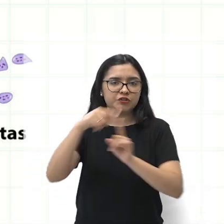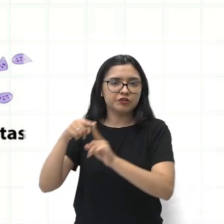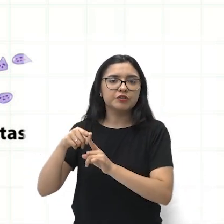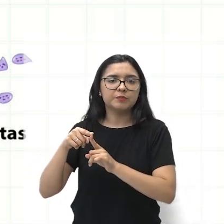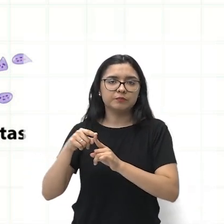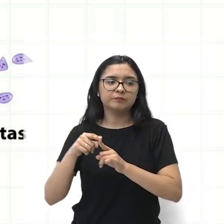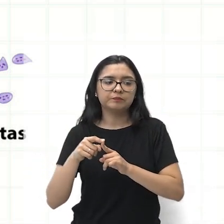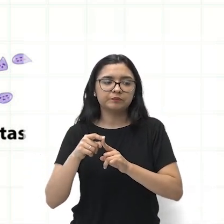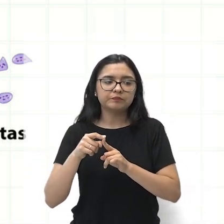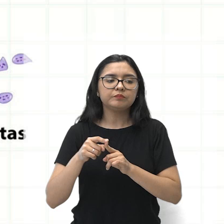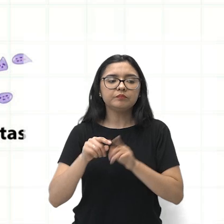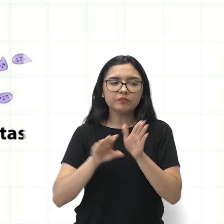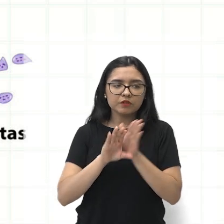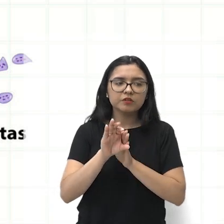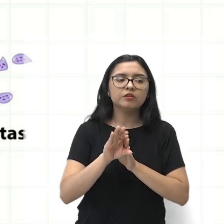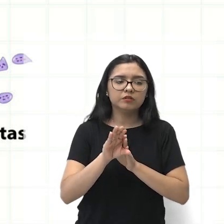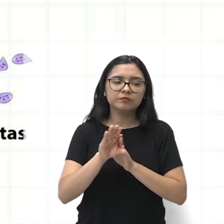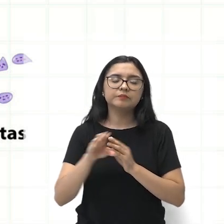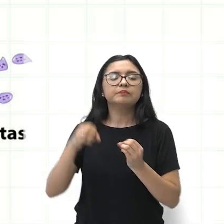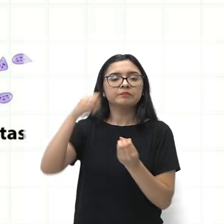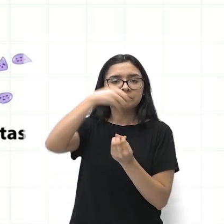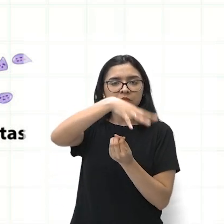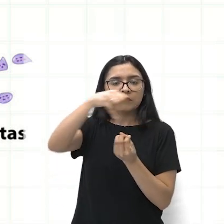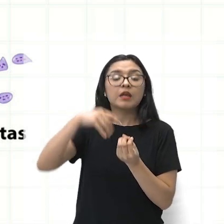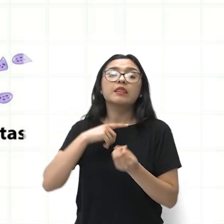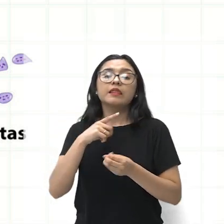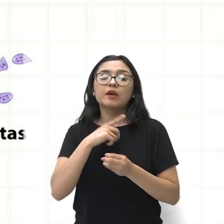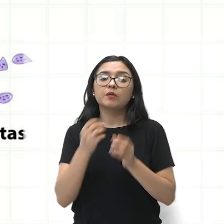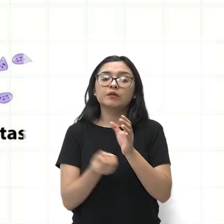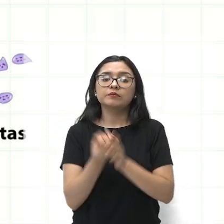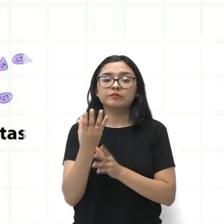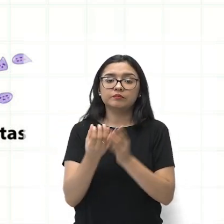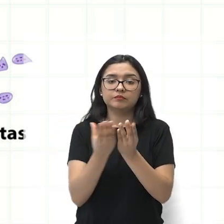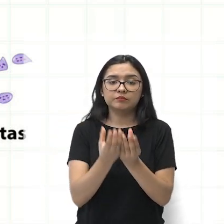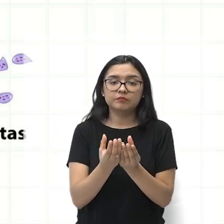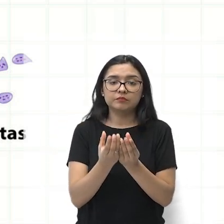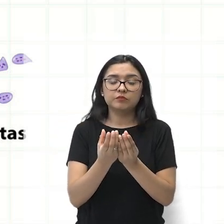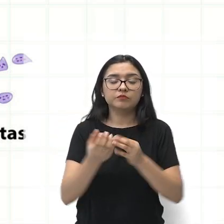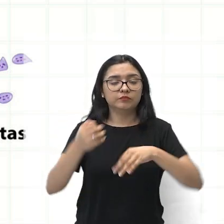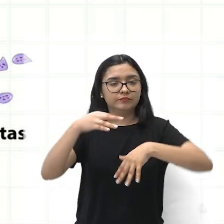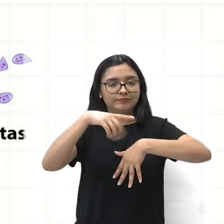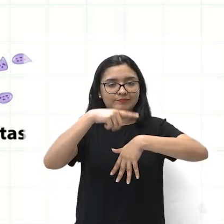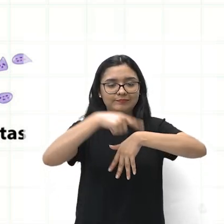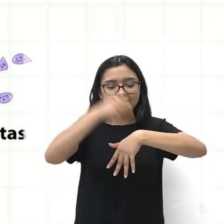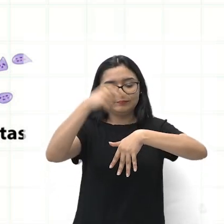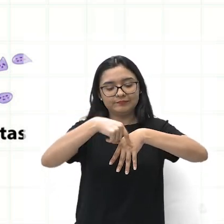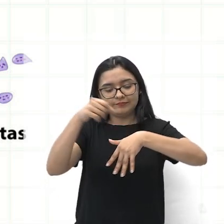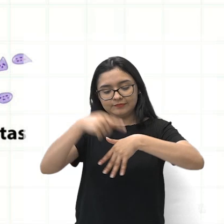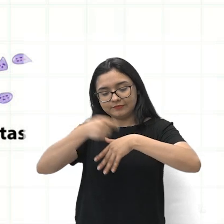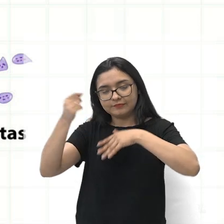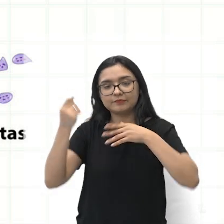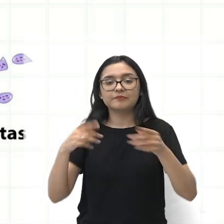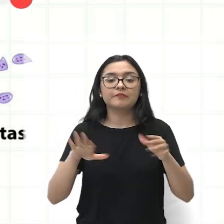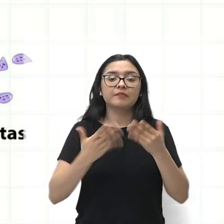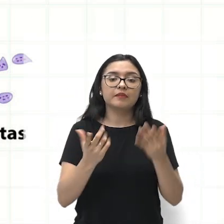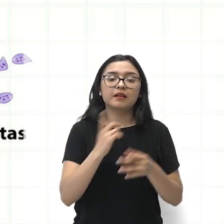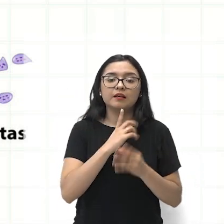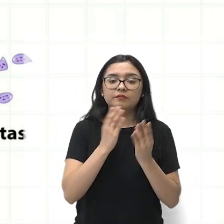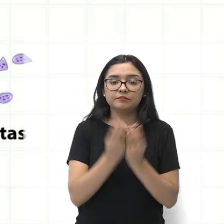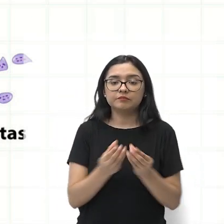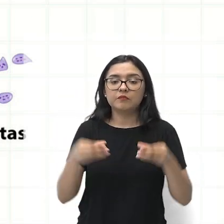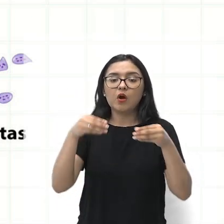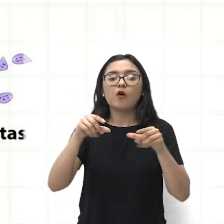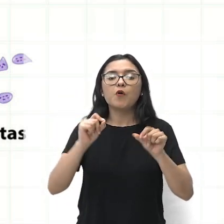infecção no seu corpo, há a liberação dos glóbulos brancos. E o nosso